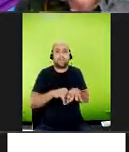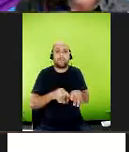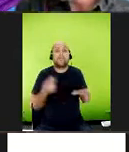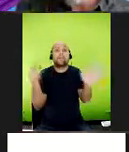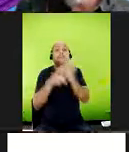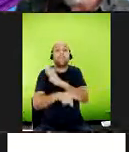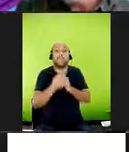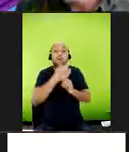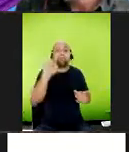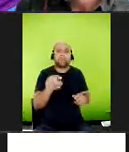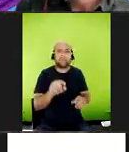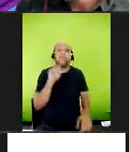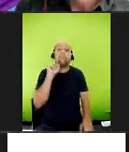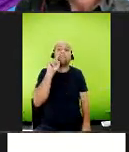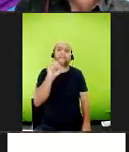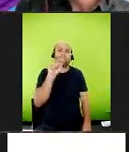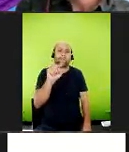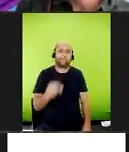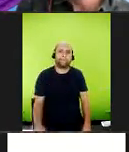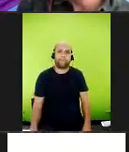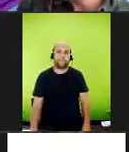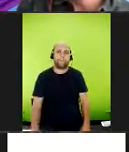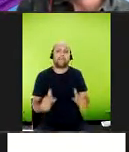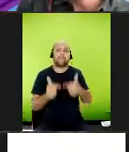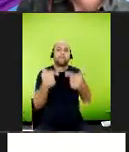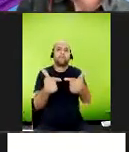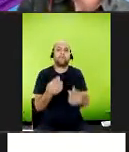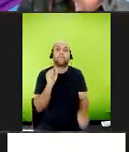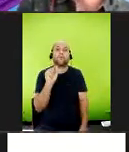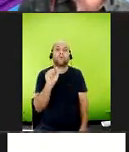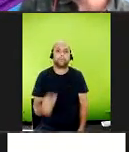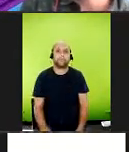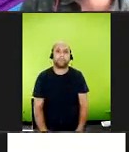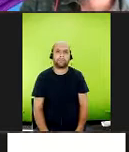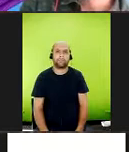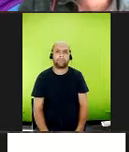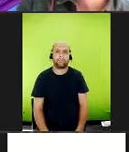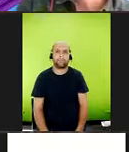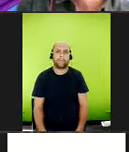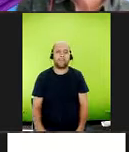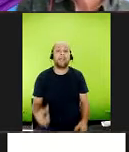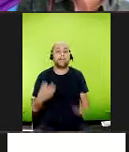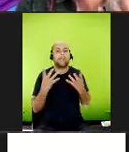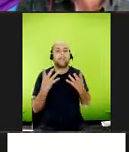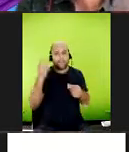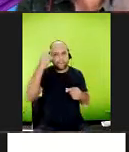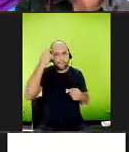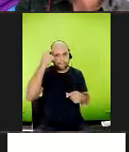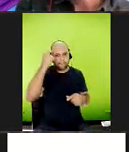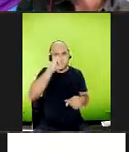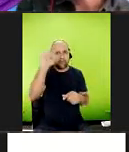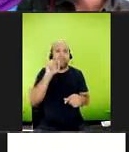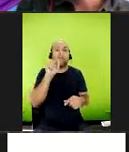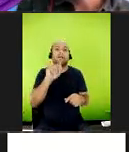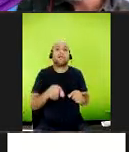aí você tu vai fazer o quê Ah eu queria que você sair sem conheço de lama o que que